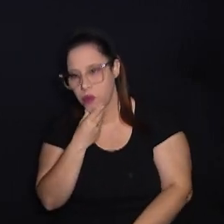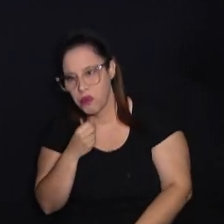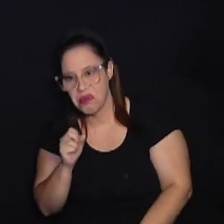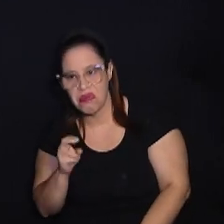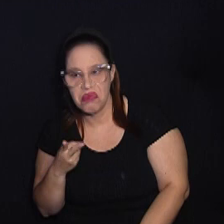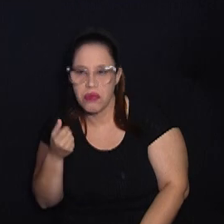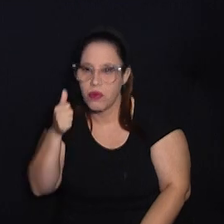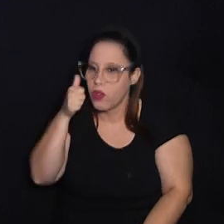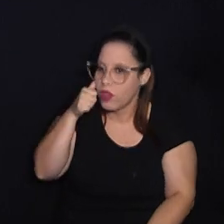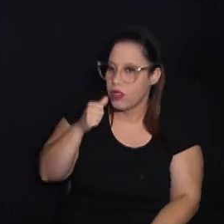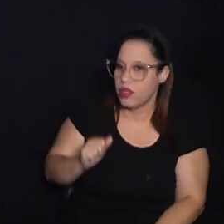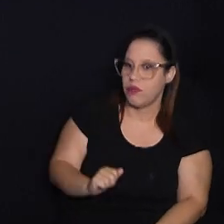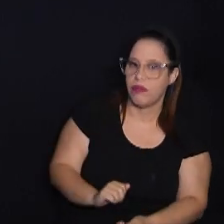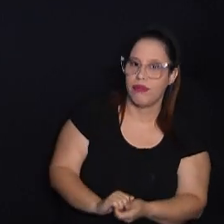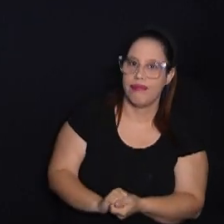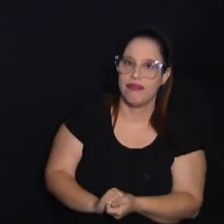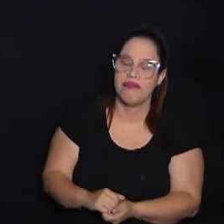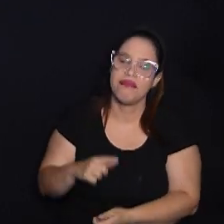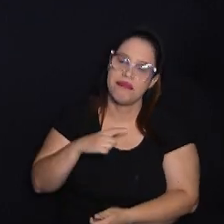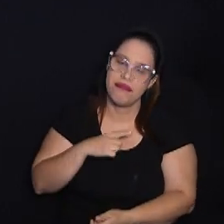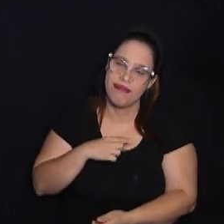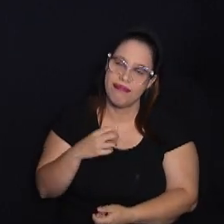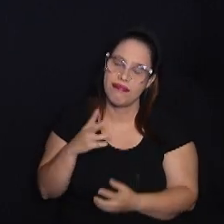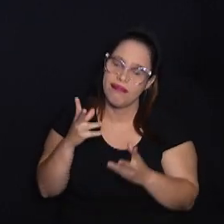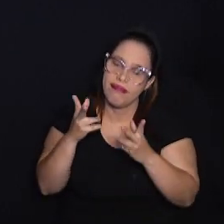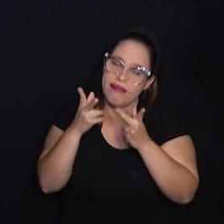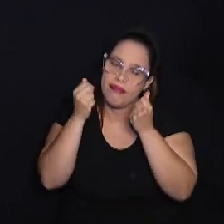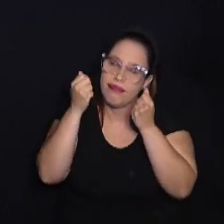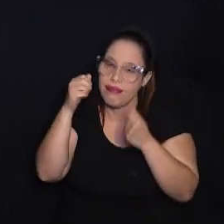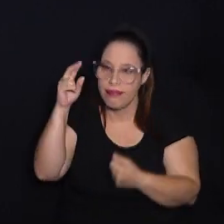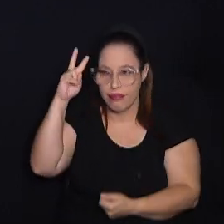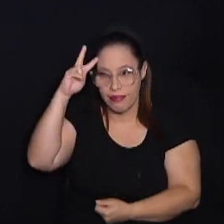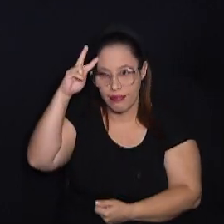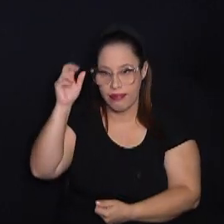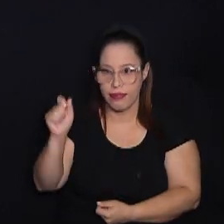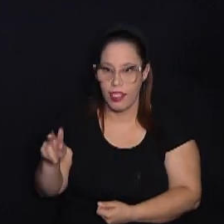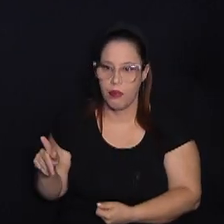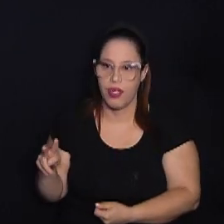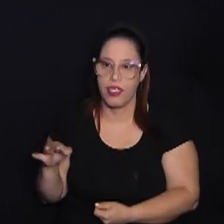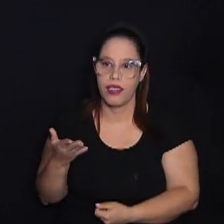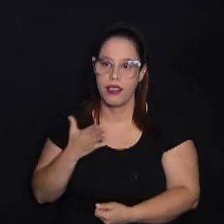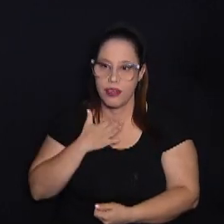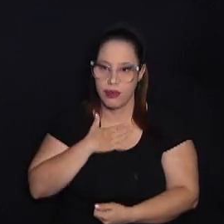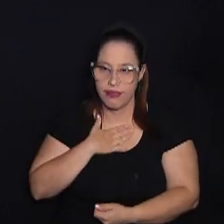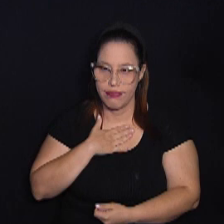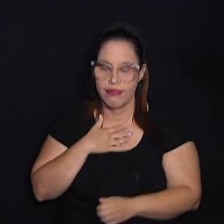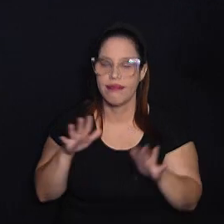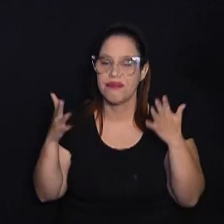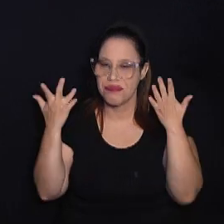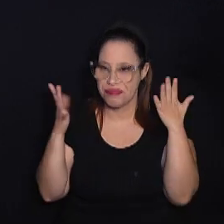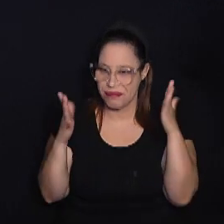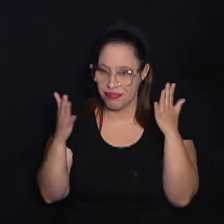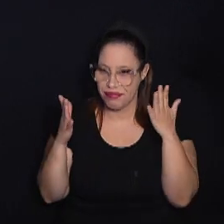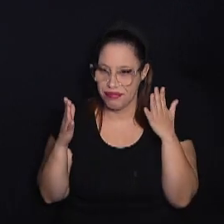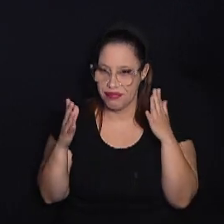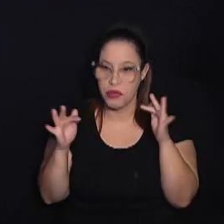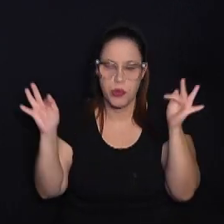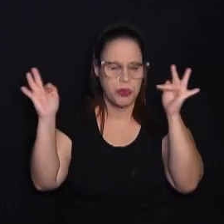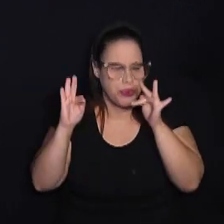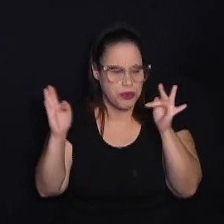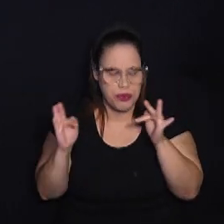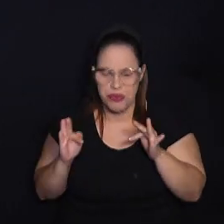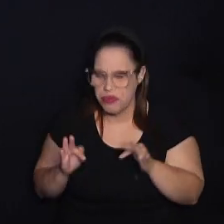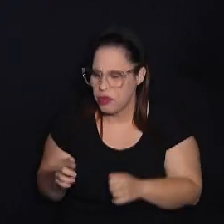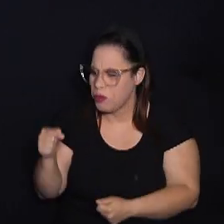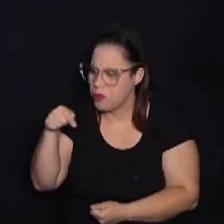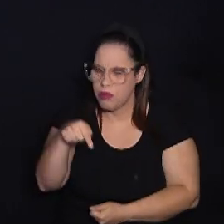as mulheres, né, tenham se inspirado na história da Aparecida, assim como eu. Então, parabéns, muito feliz de poder estar